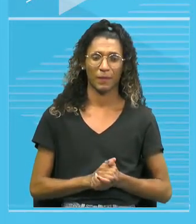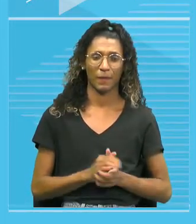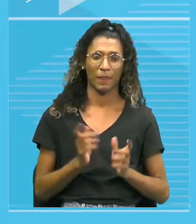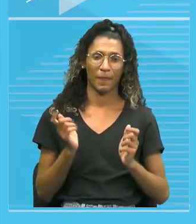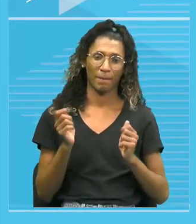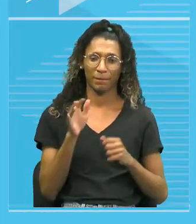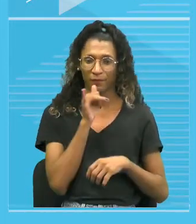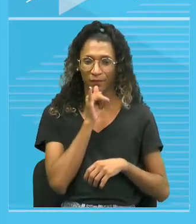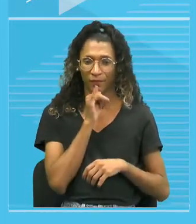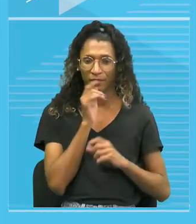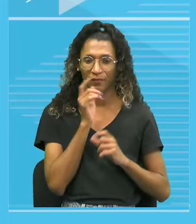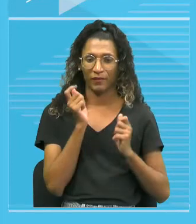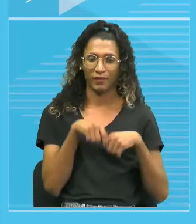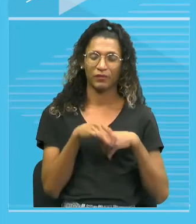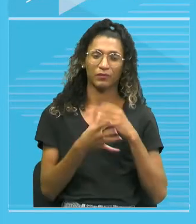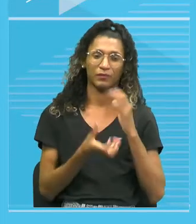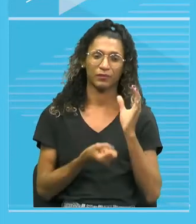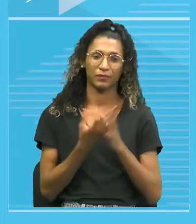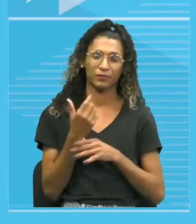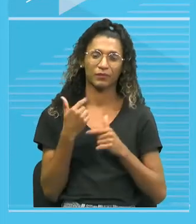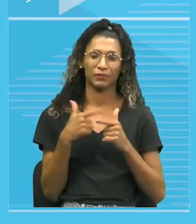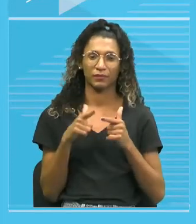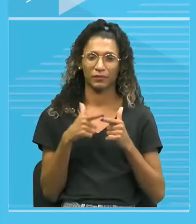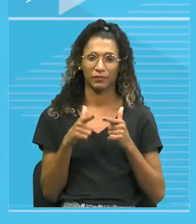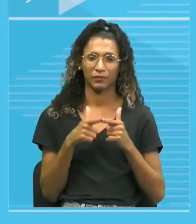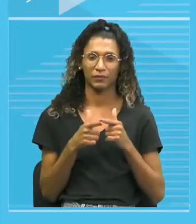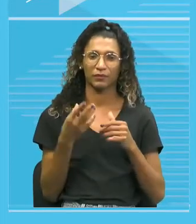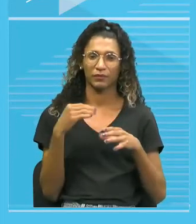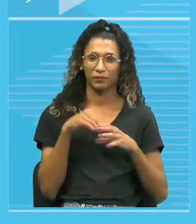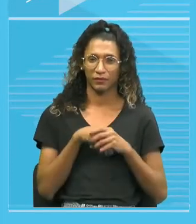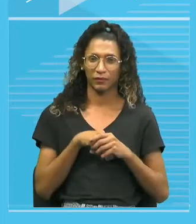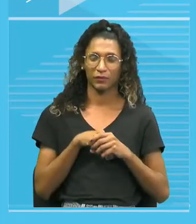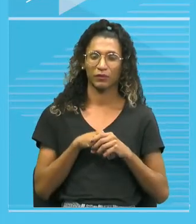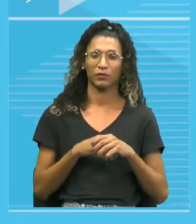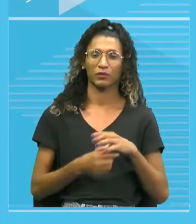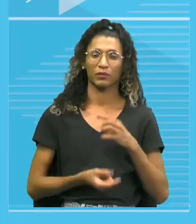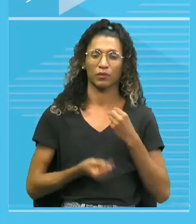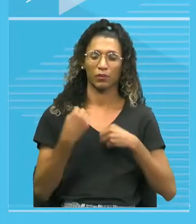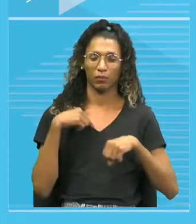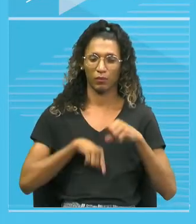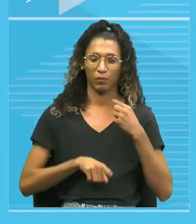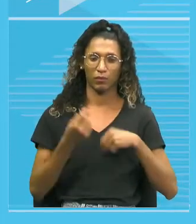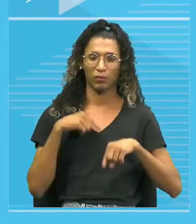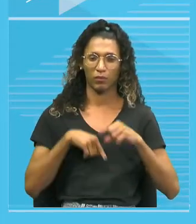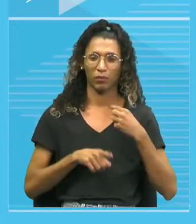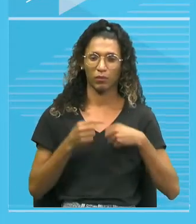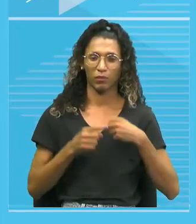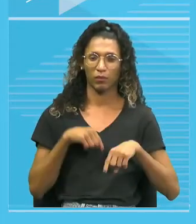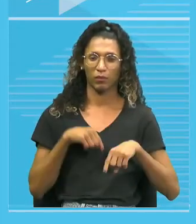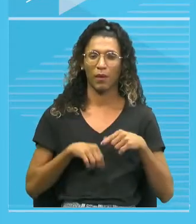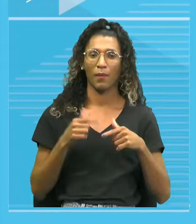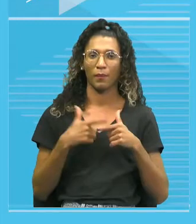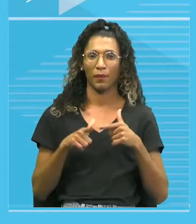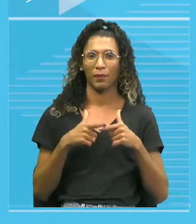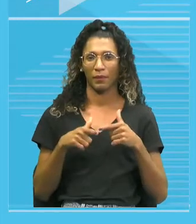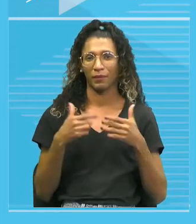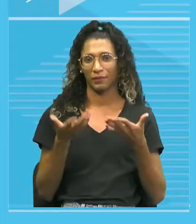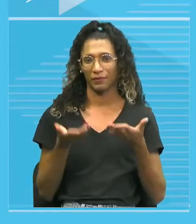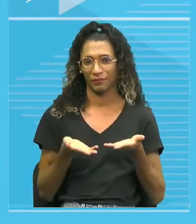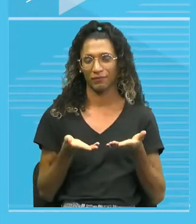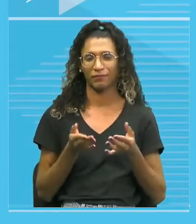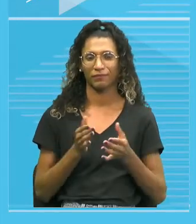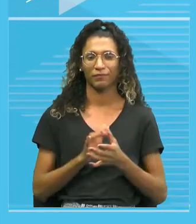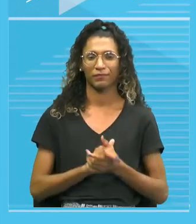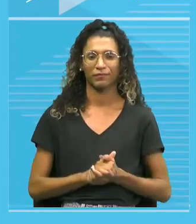por exemplo, causar problemas no nosso organismo. Problemas mais relevantes, né? Problemas todos causam,